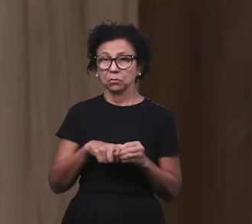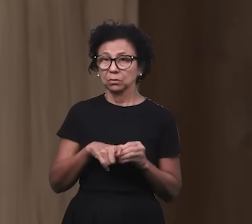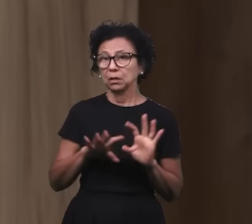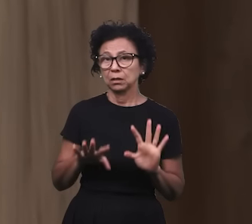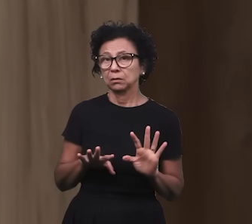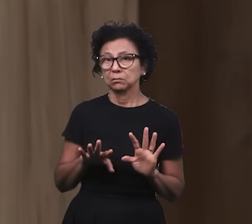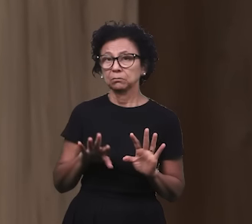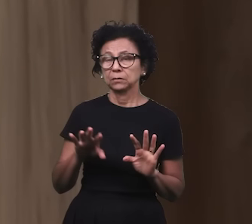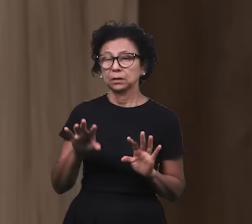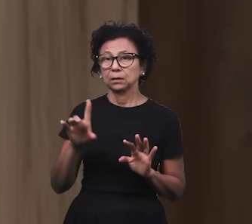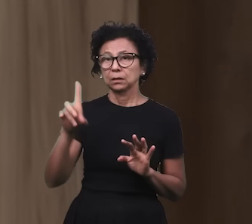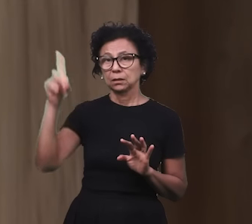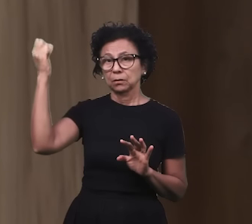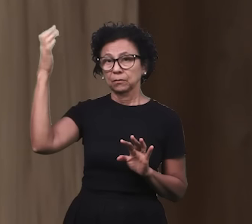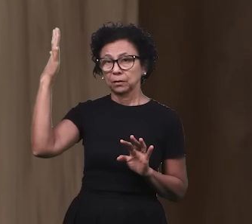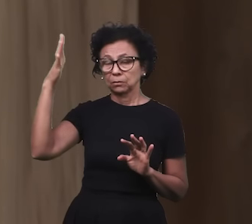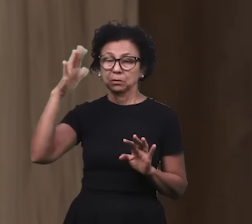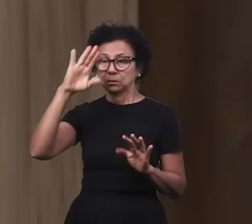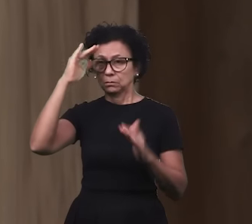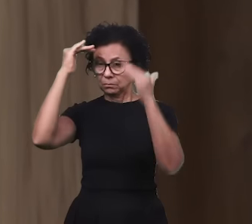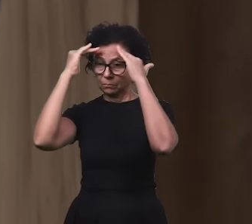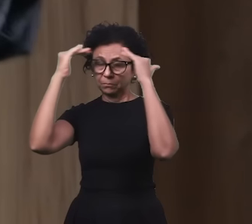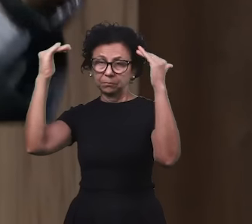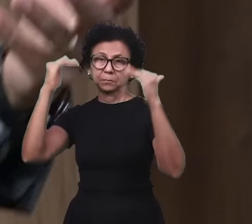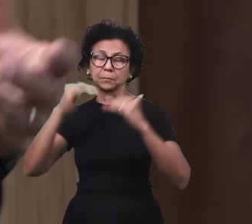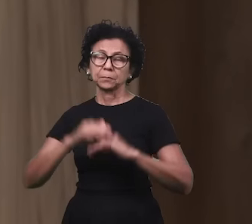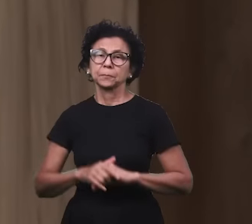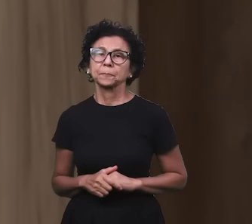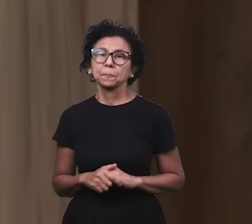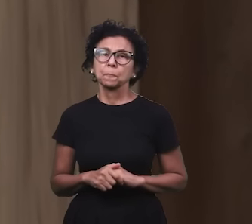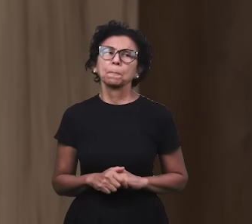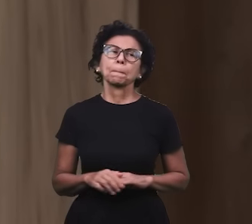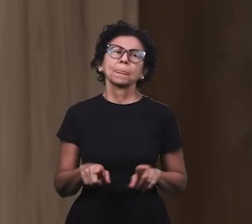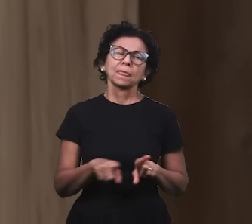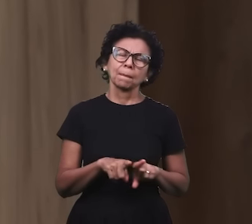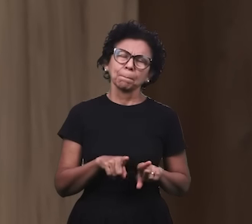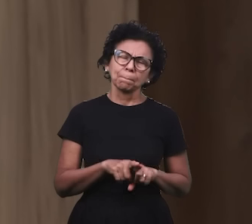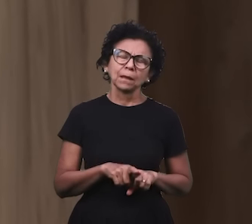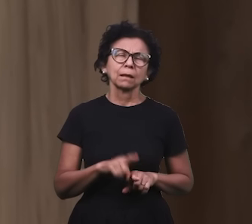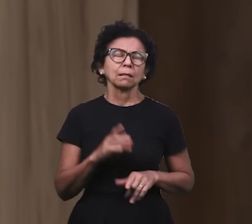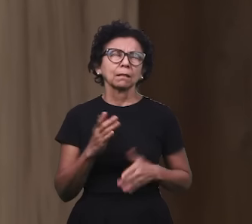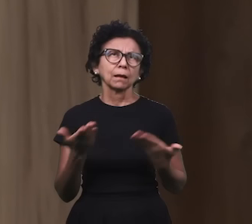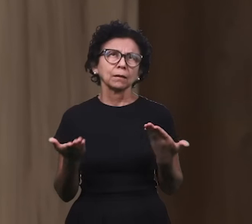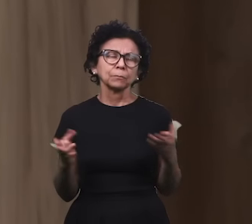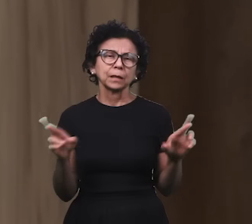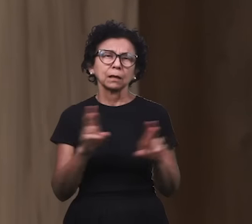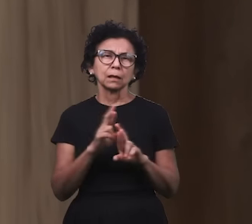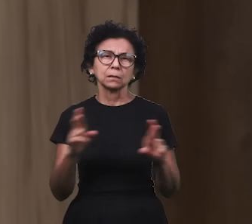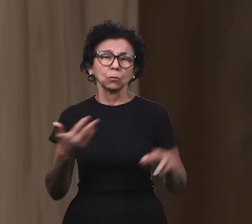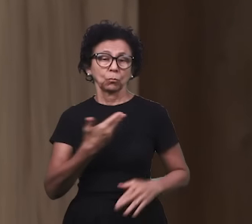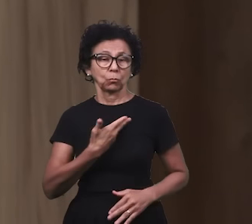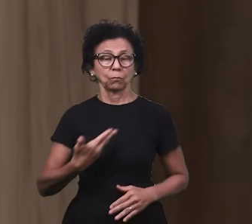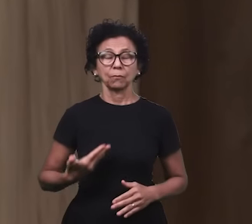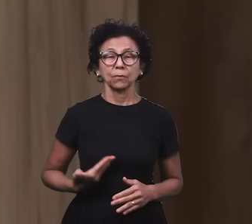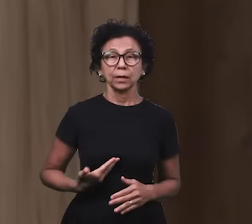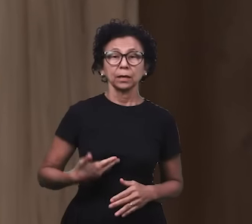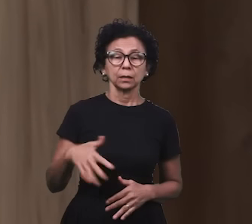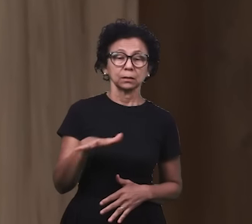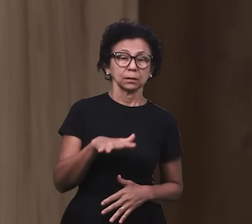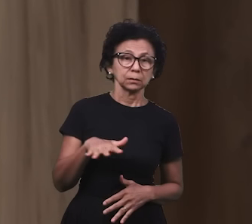né? E está relacionado à questão do governo local, à questão